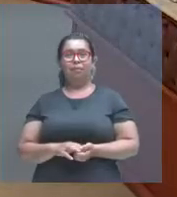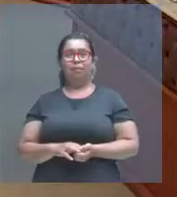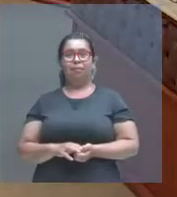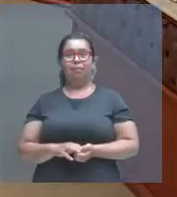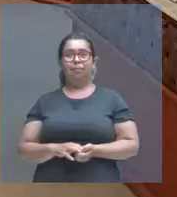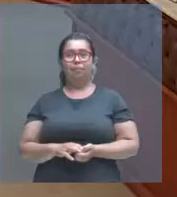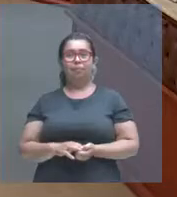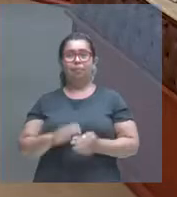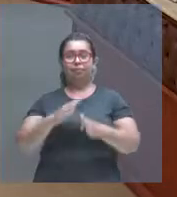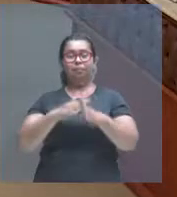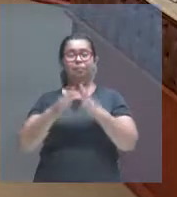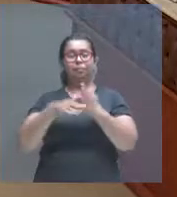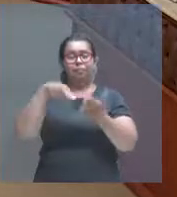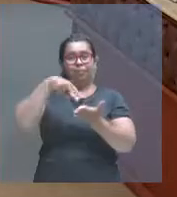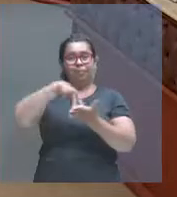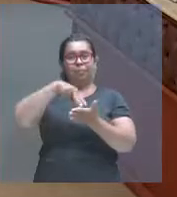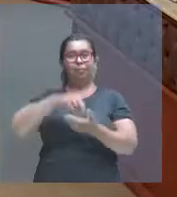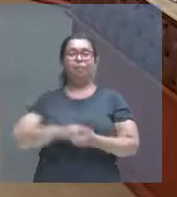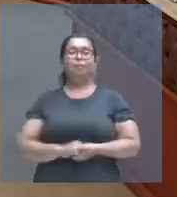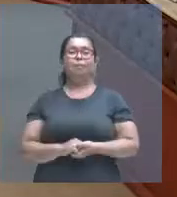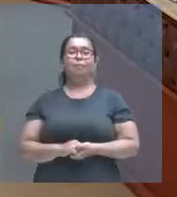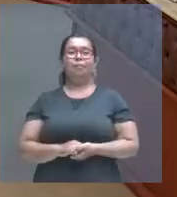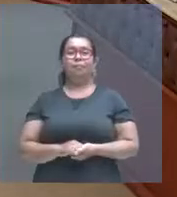Todos em pé, fazendo favor.